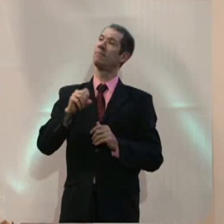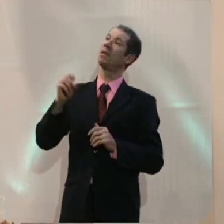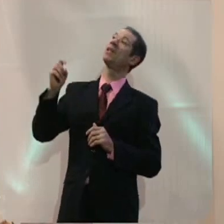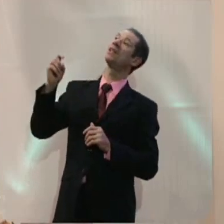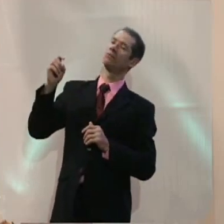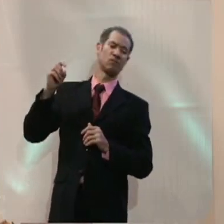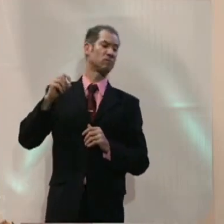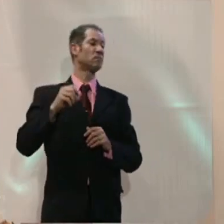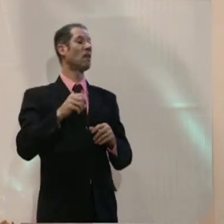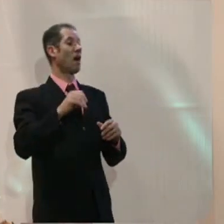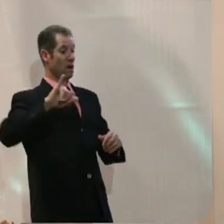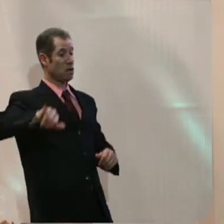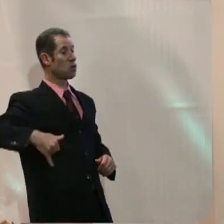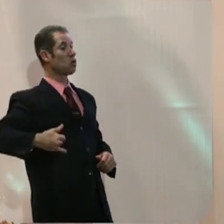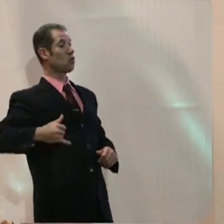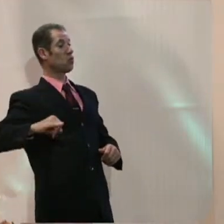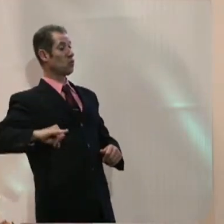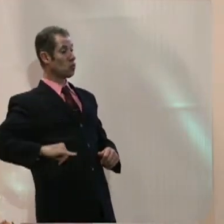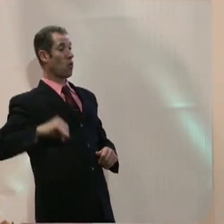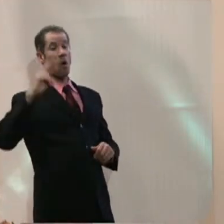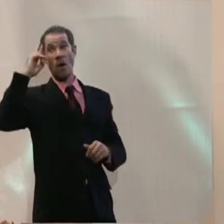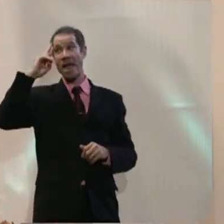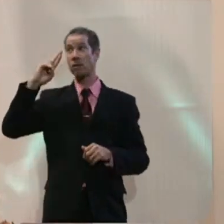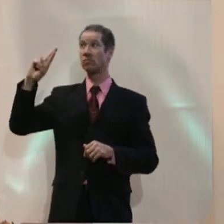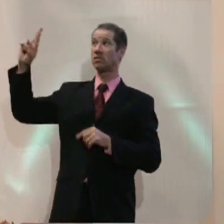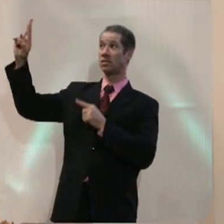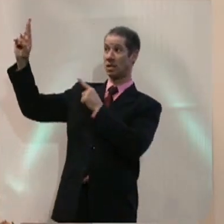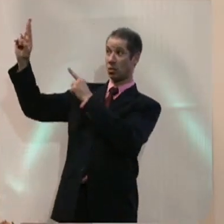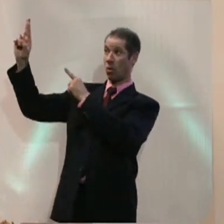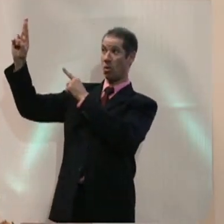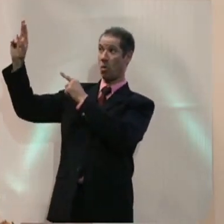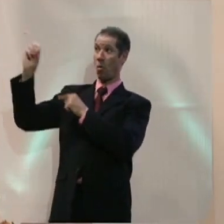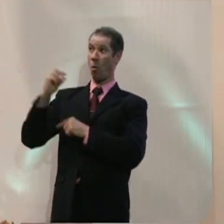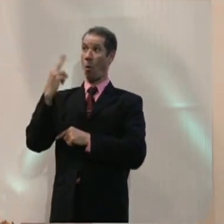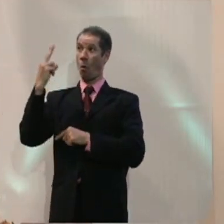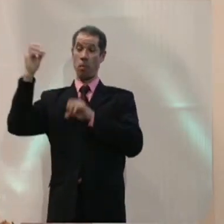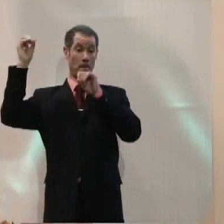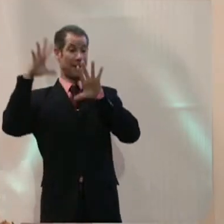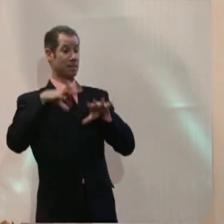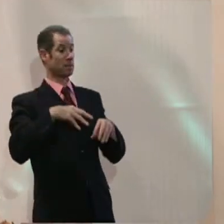Senhor ou são as bênçãos que o Senhor dá?